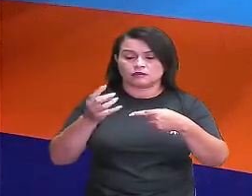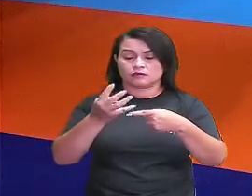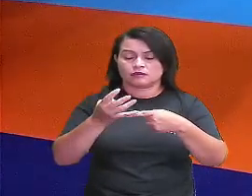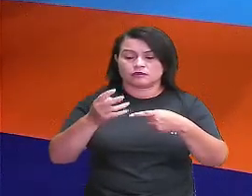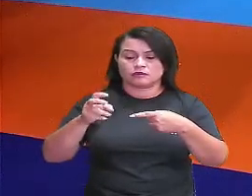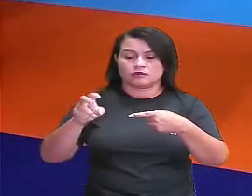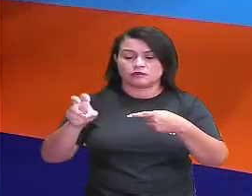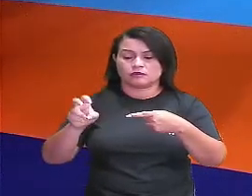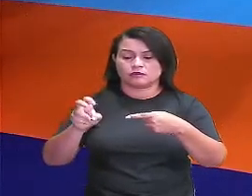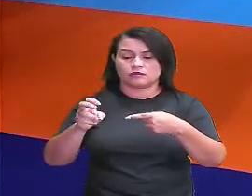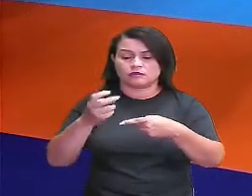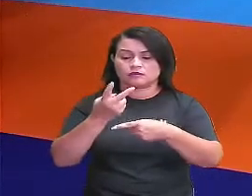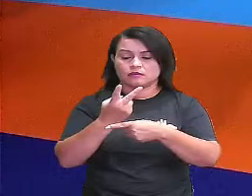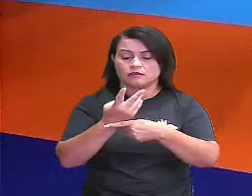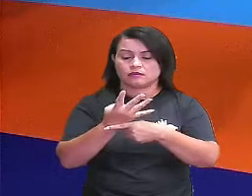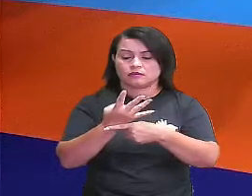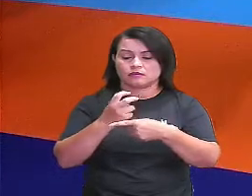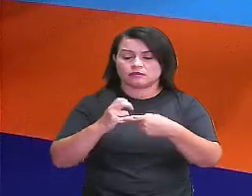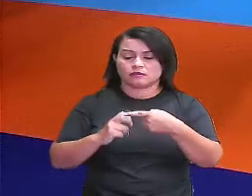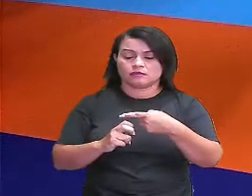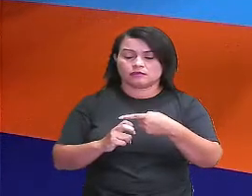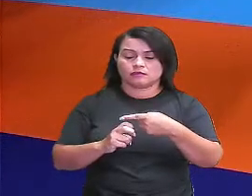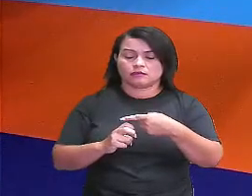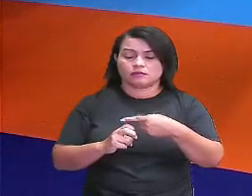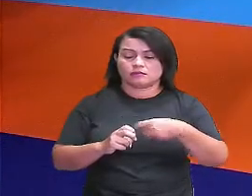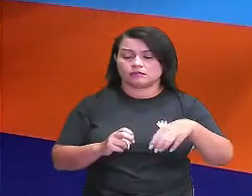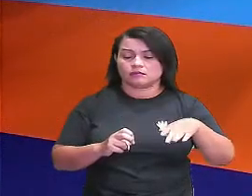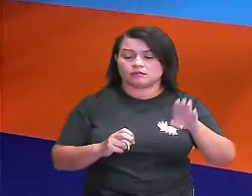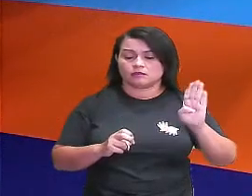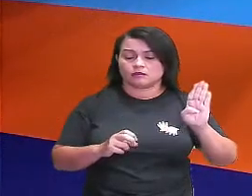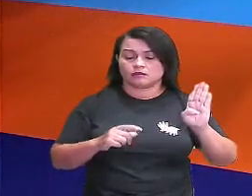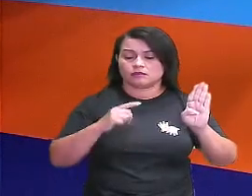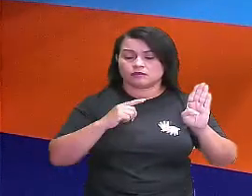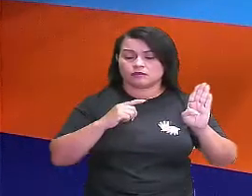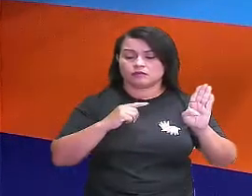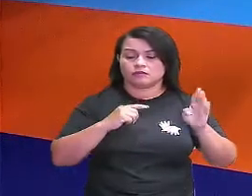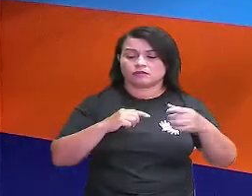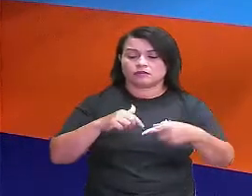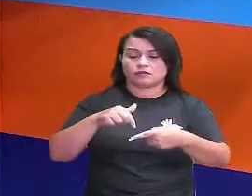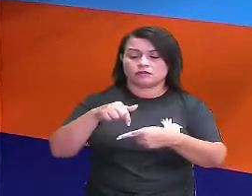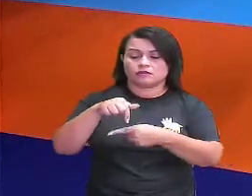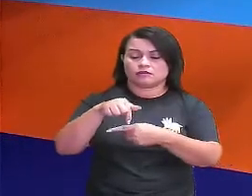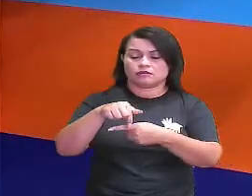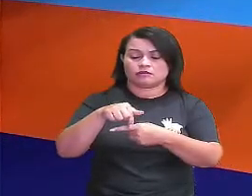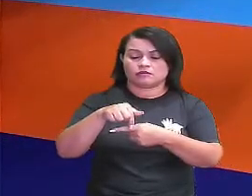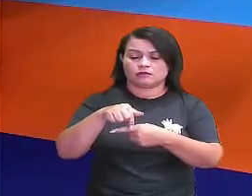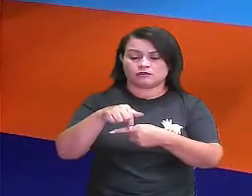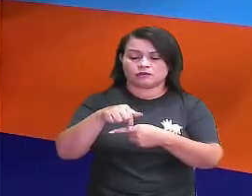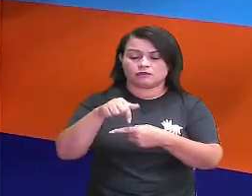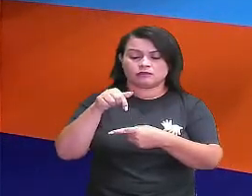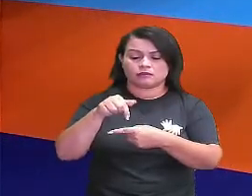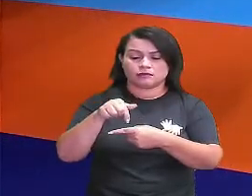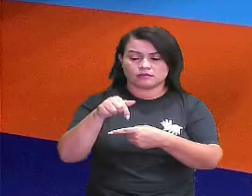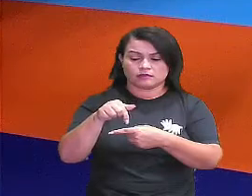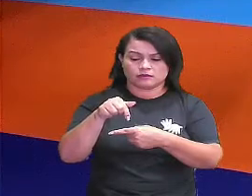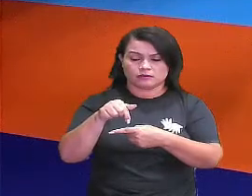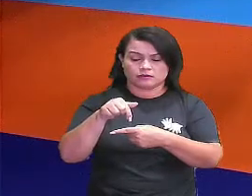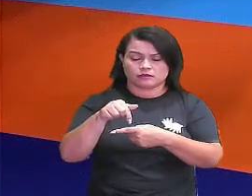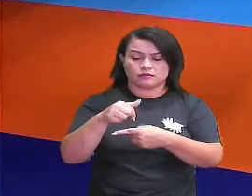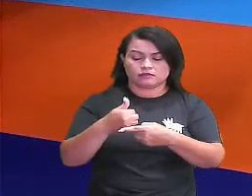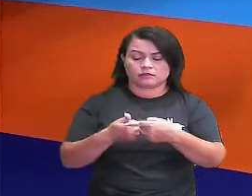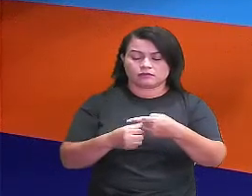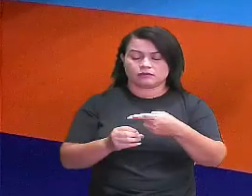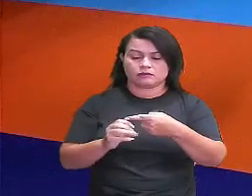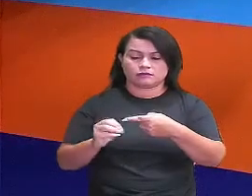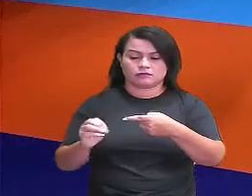tenho a letrinha B, que eu vou ter 7 centésimos. Eu vou ter 7 partes de